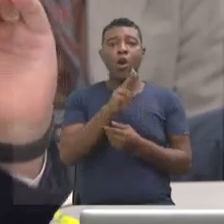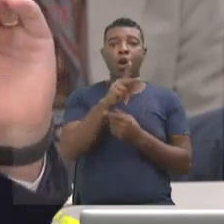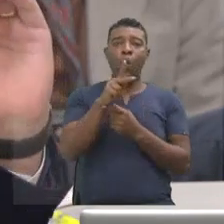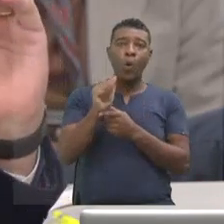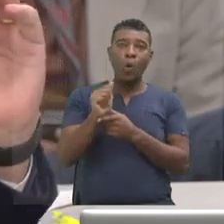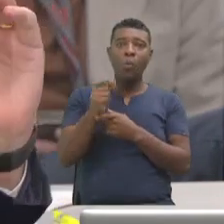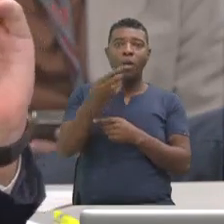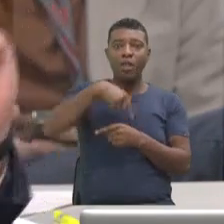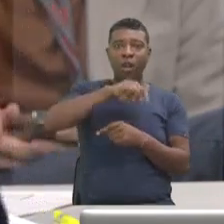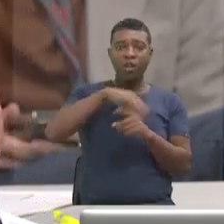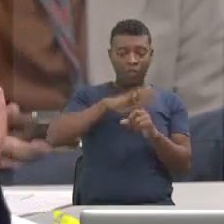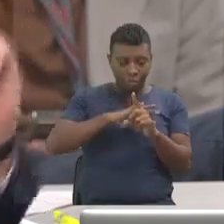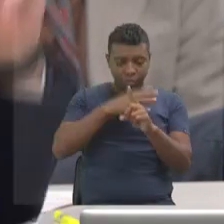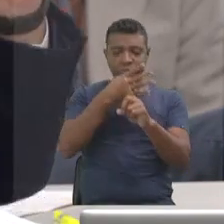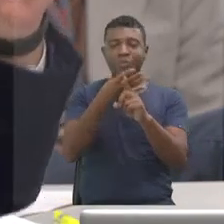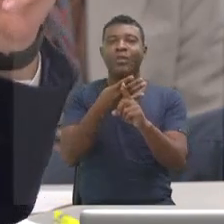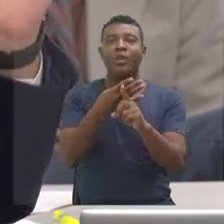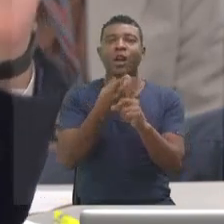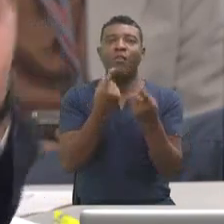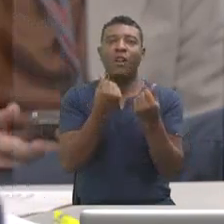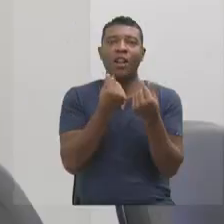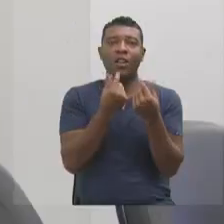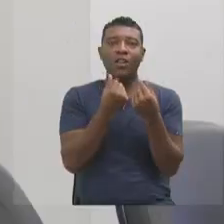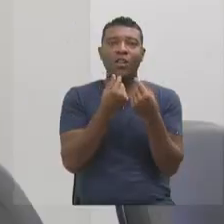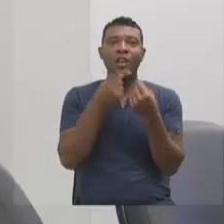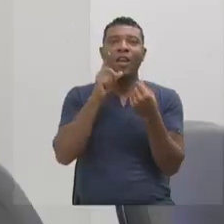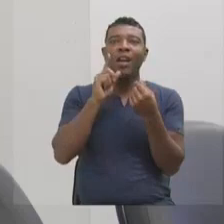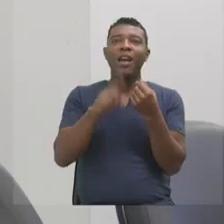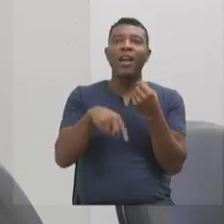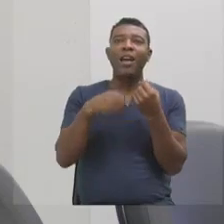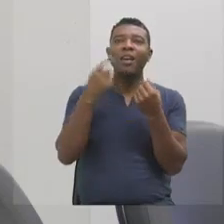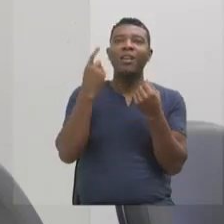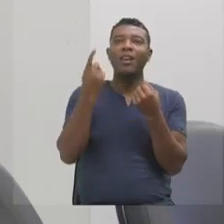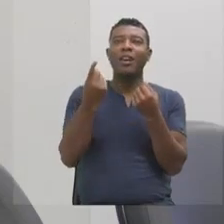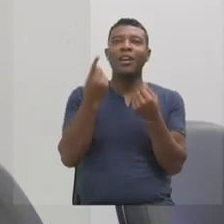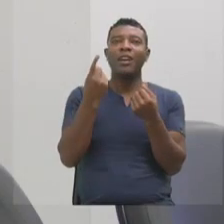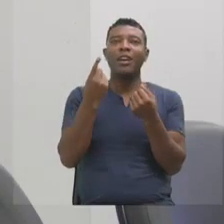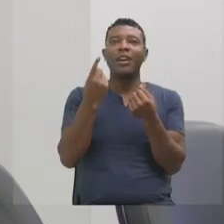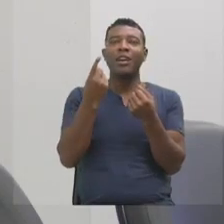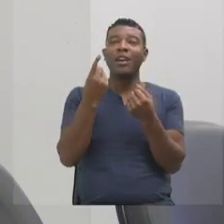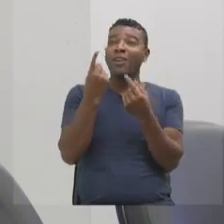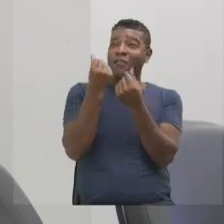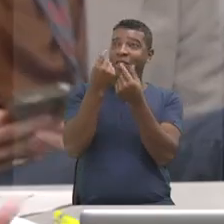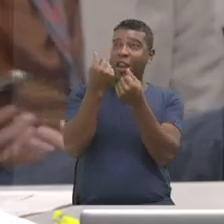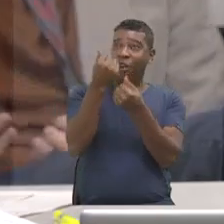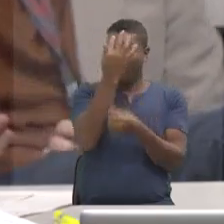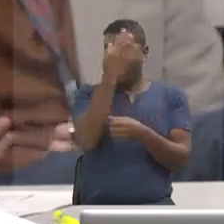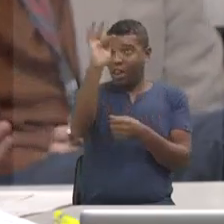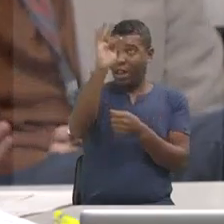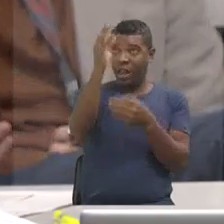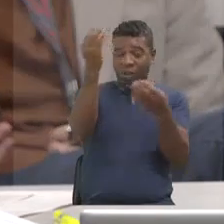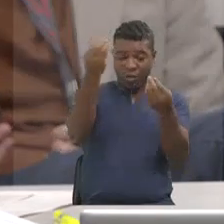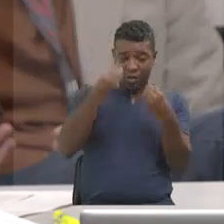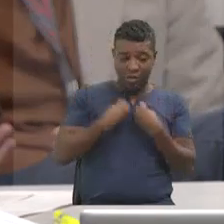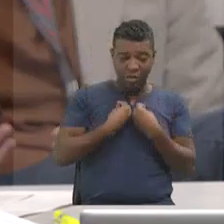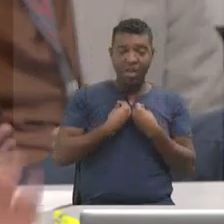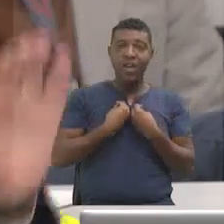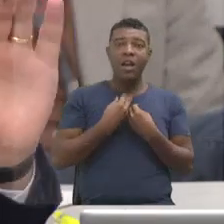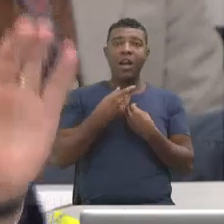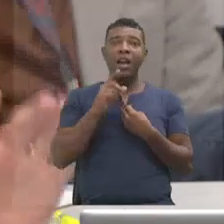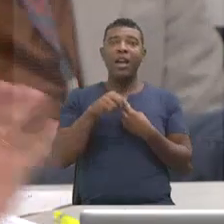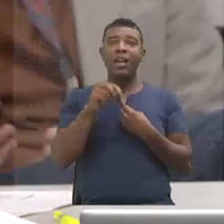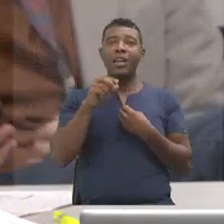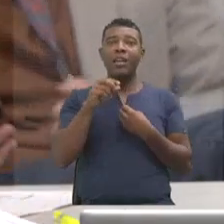porque a gente pagava 25% do valor Federal e agora é 100%, então geralmente na hepatite é 50%